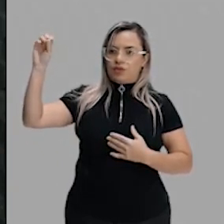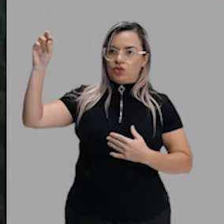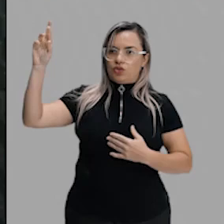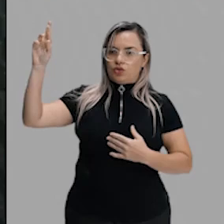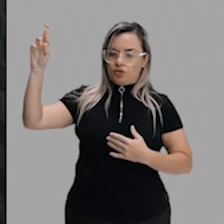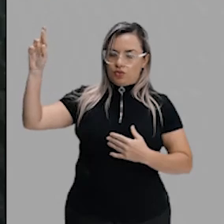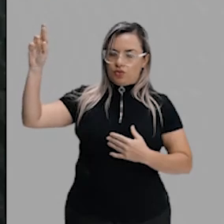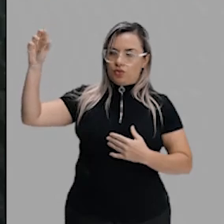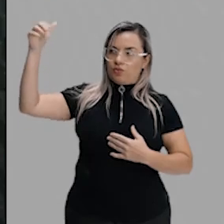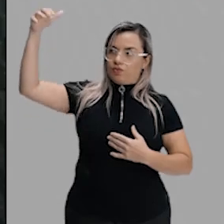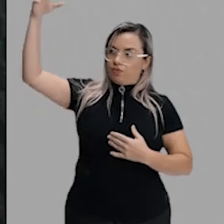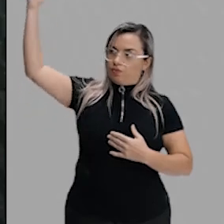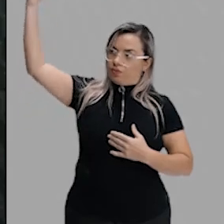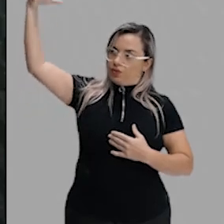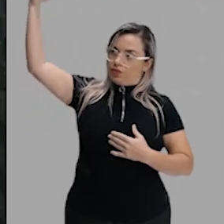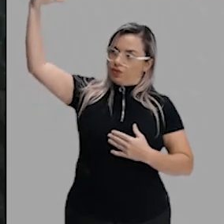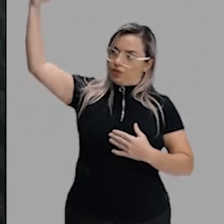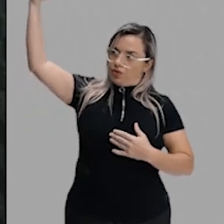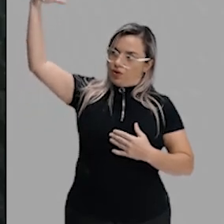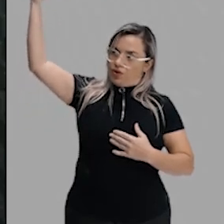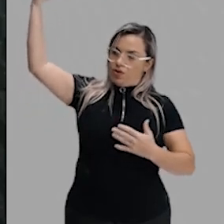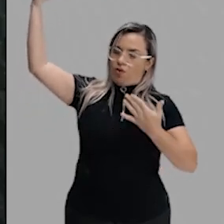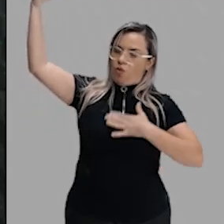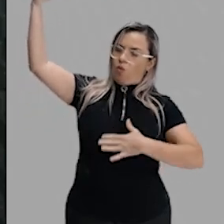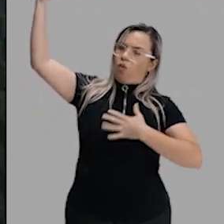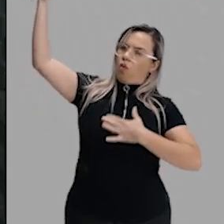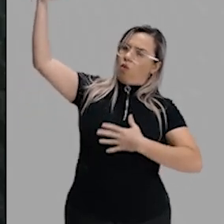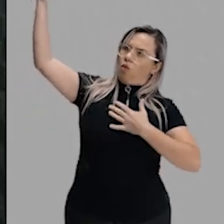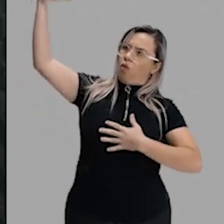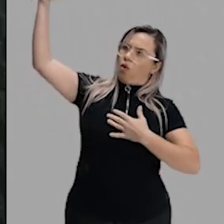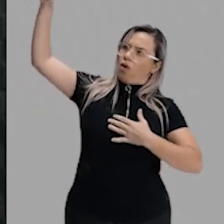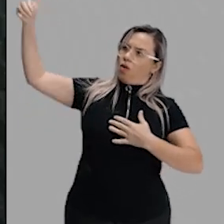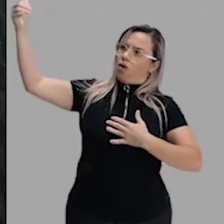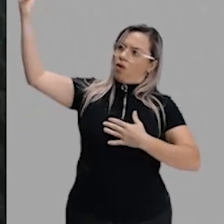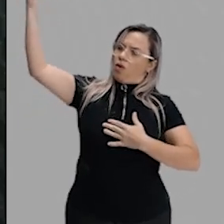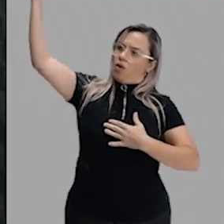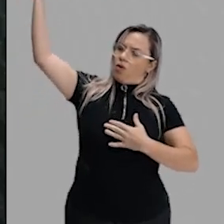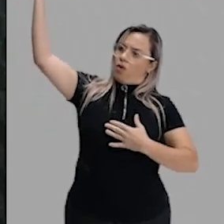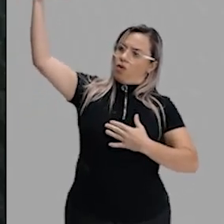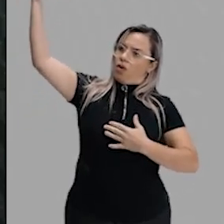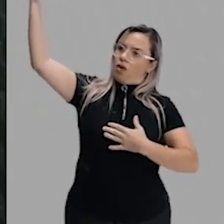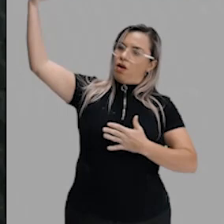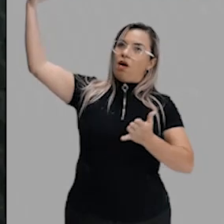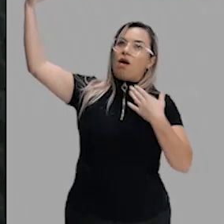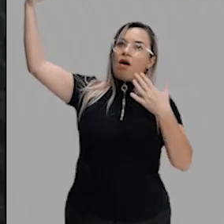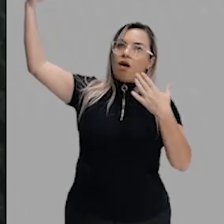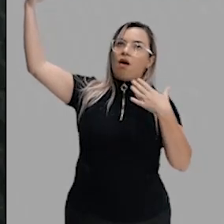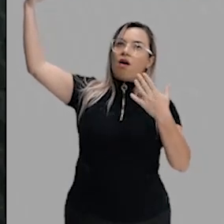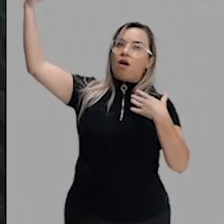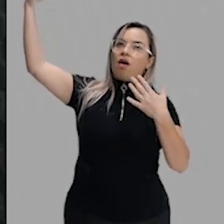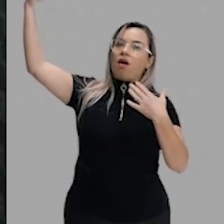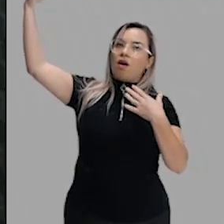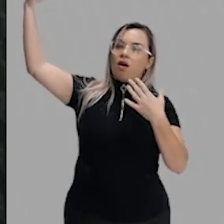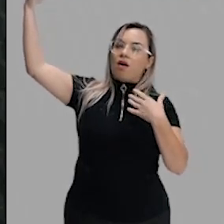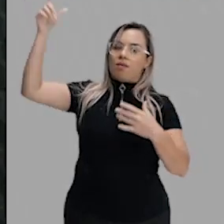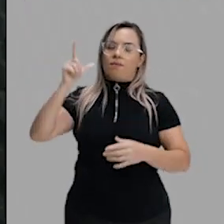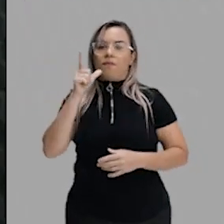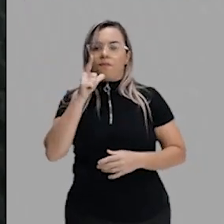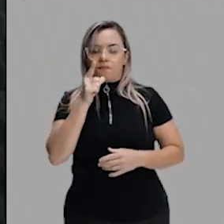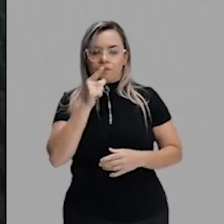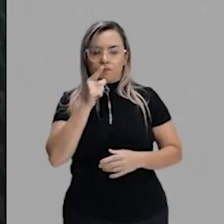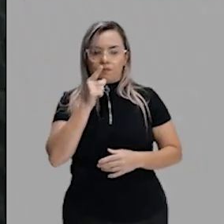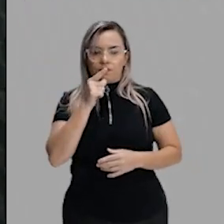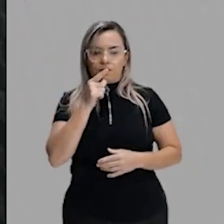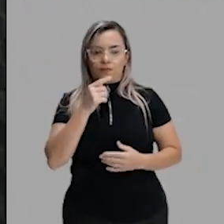aquecer, porque ele vai transformar ali aquela corrente elétrica em energia térmica, né? E esse calor